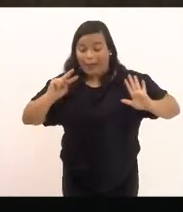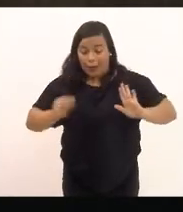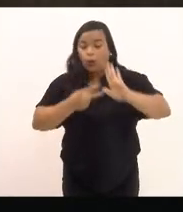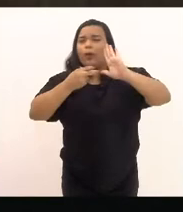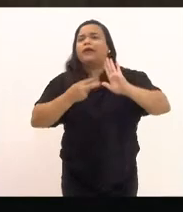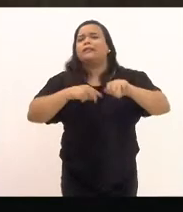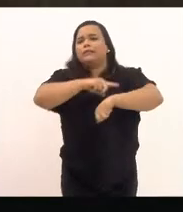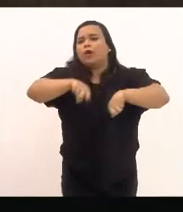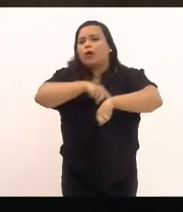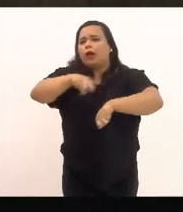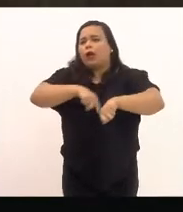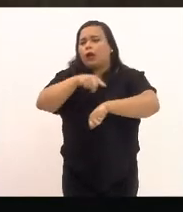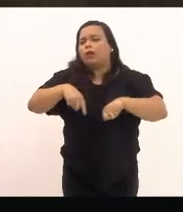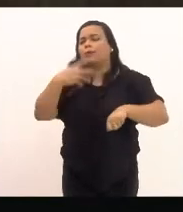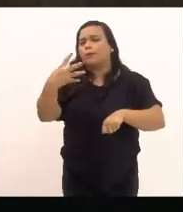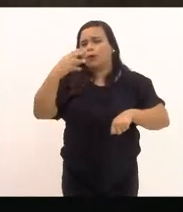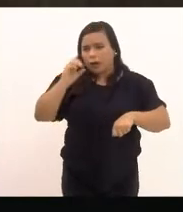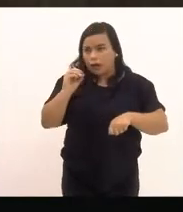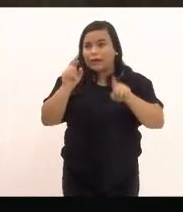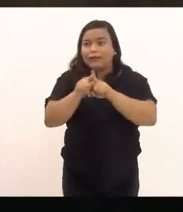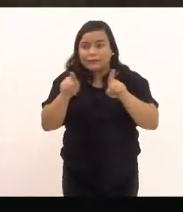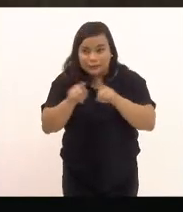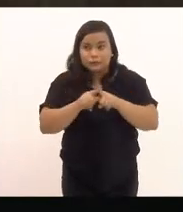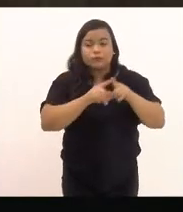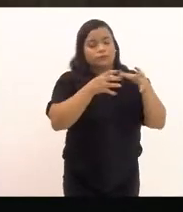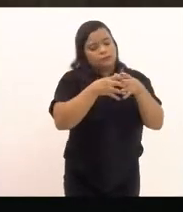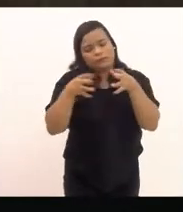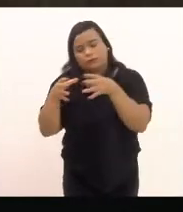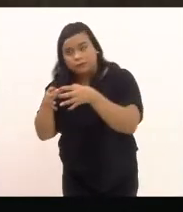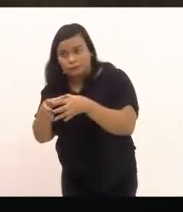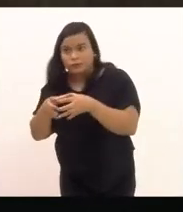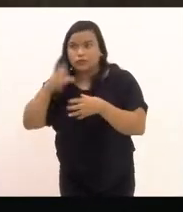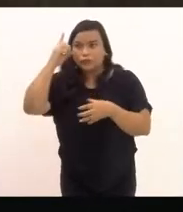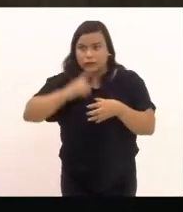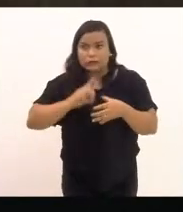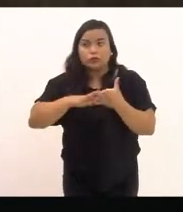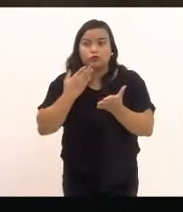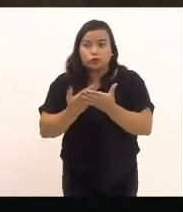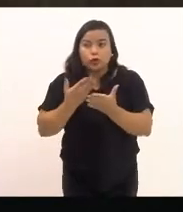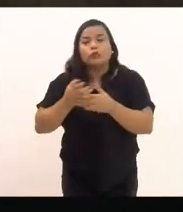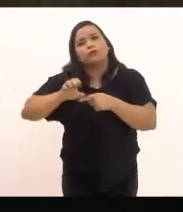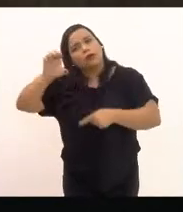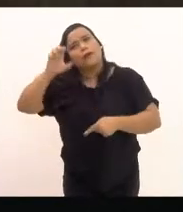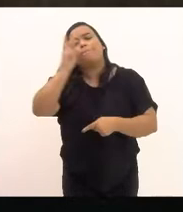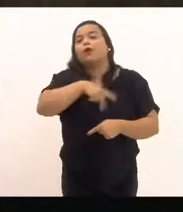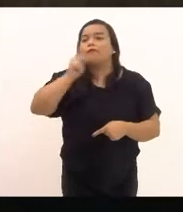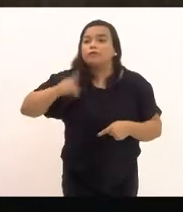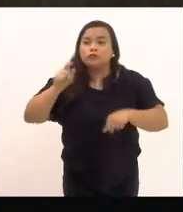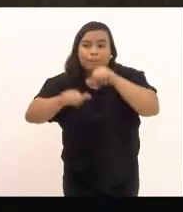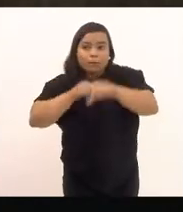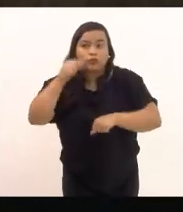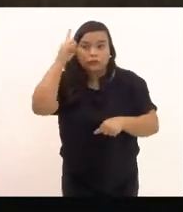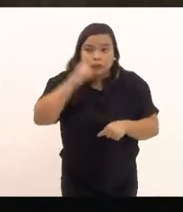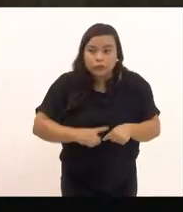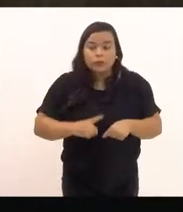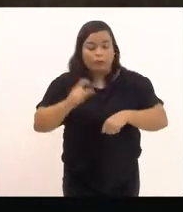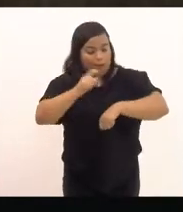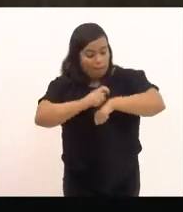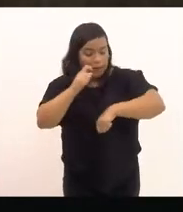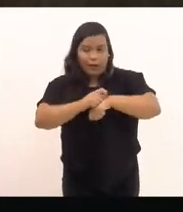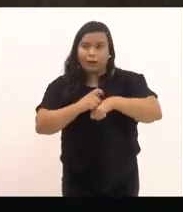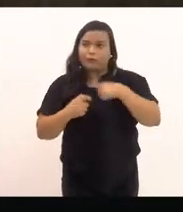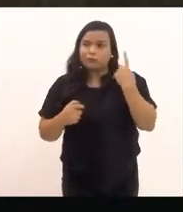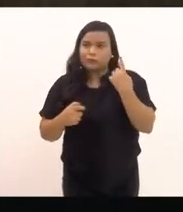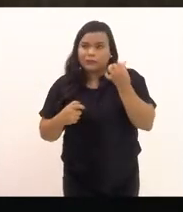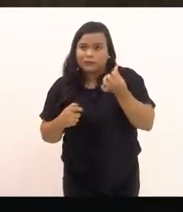equipes de direção das escolas estaduais, professores que se tornam diretores, que têm uma carga horária de 16 horas, de 30 horas, que